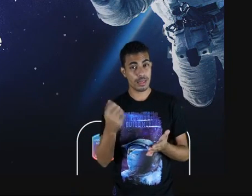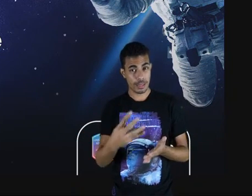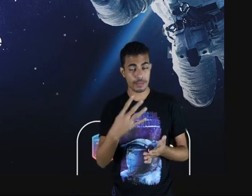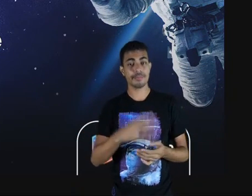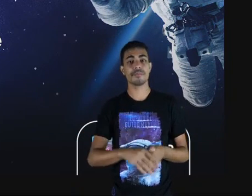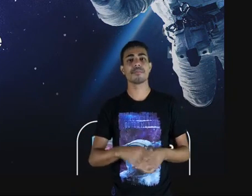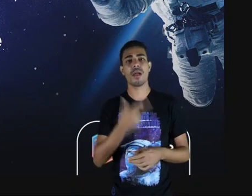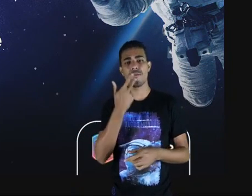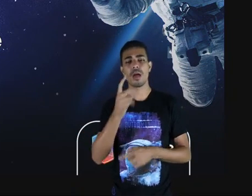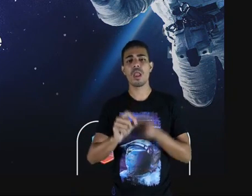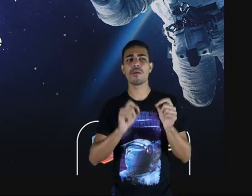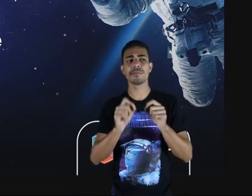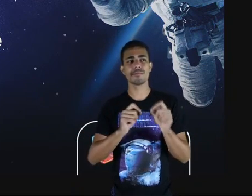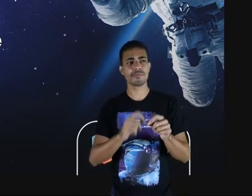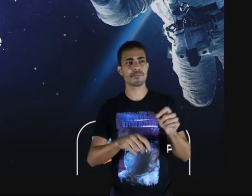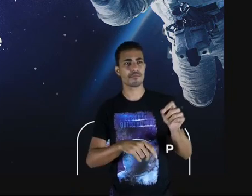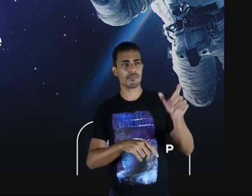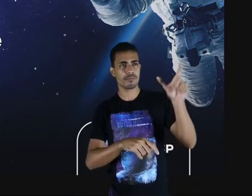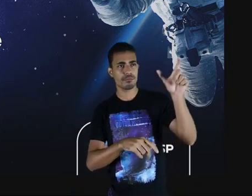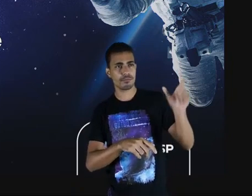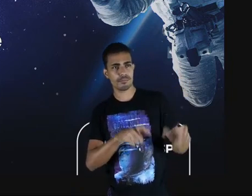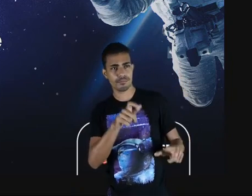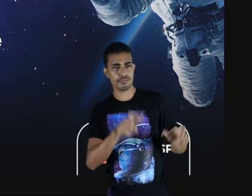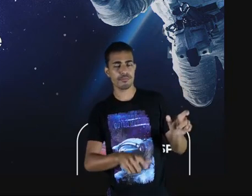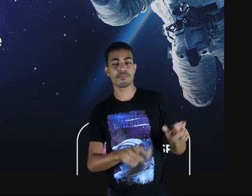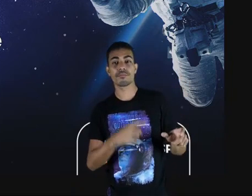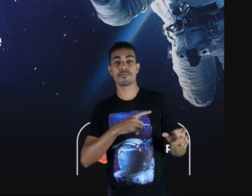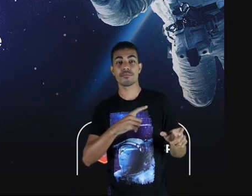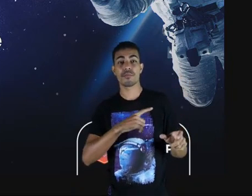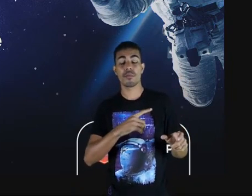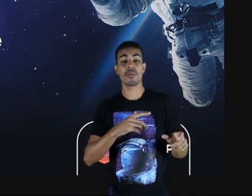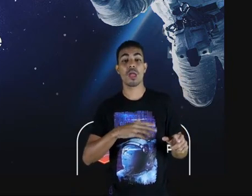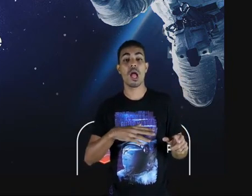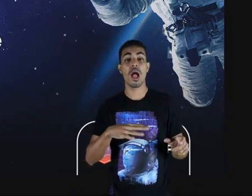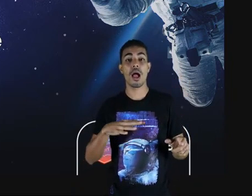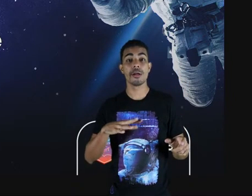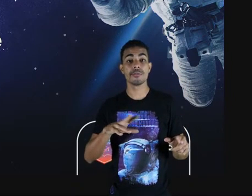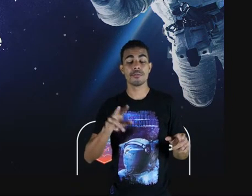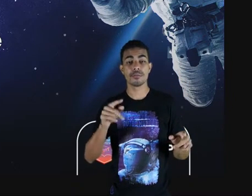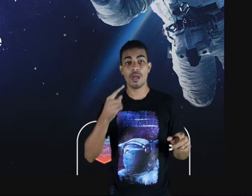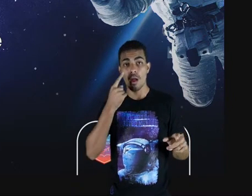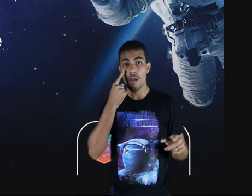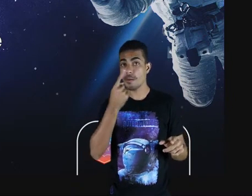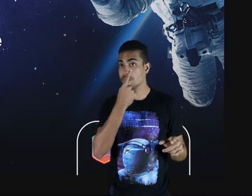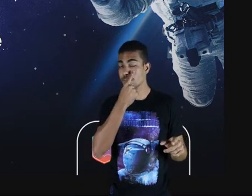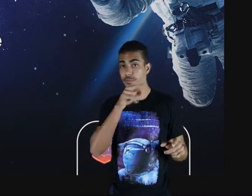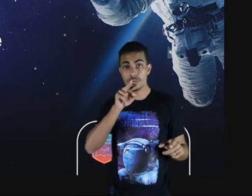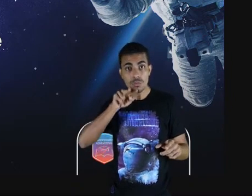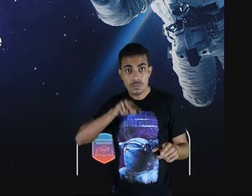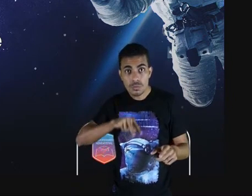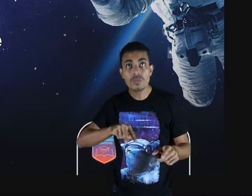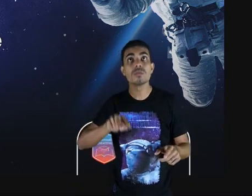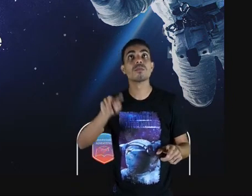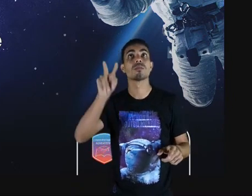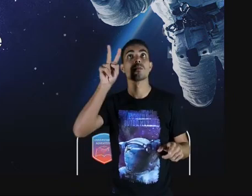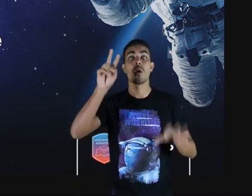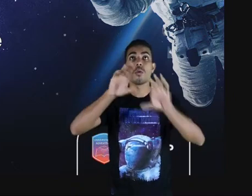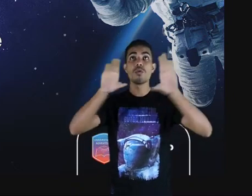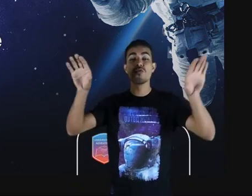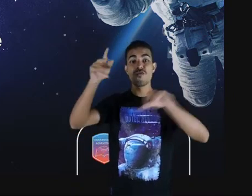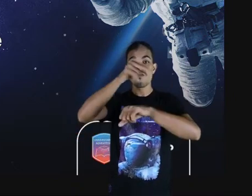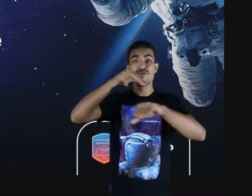quando eles falavam assim, estavam com os olhos postos na sua verdadeira pátria no